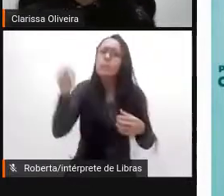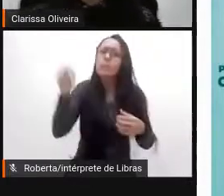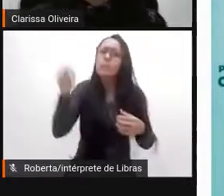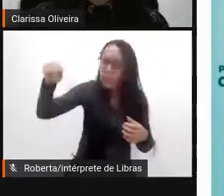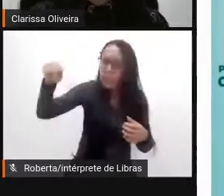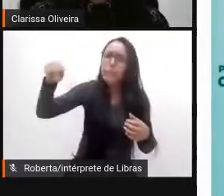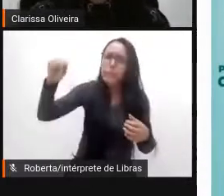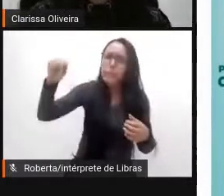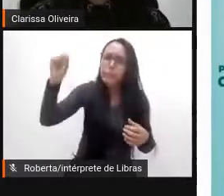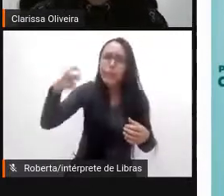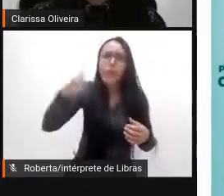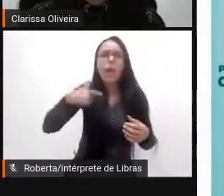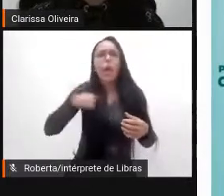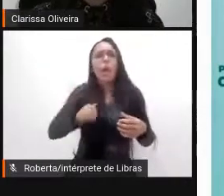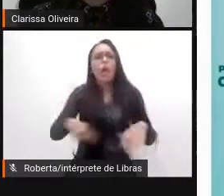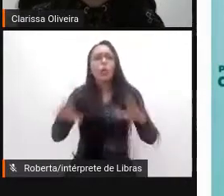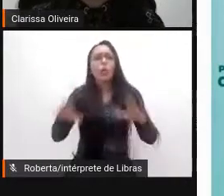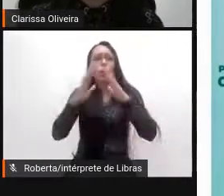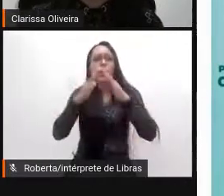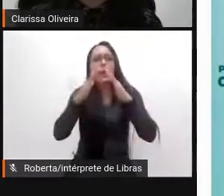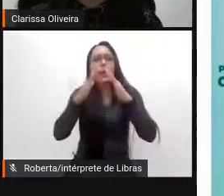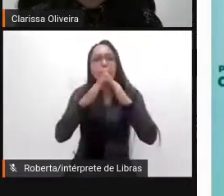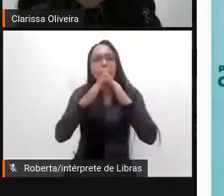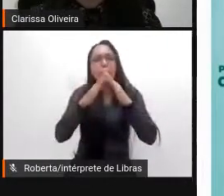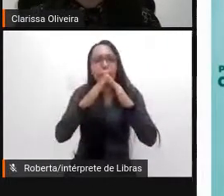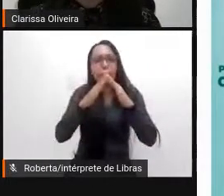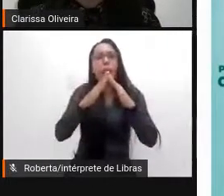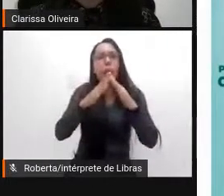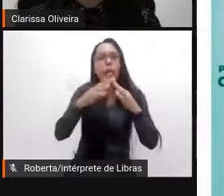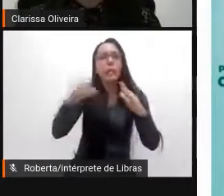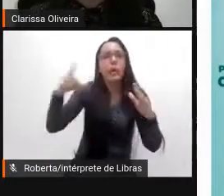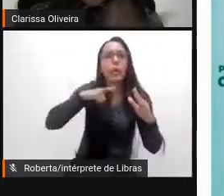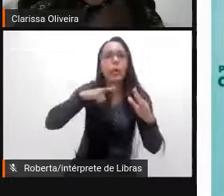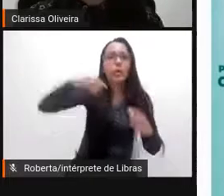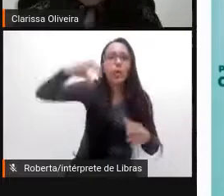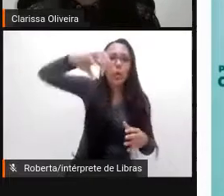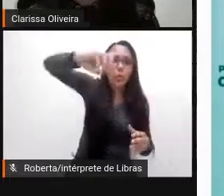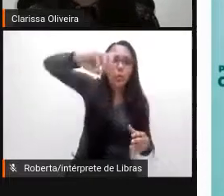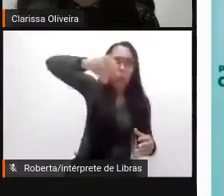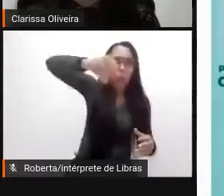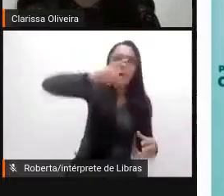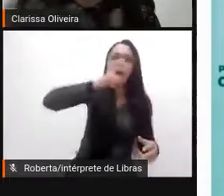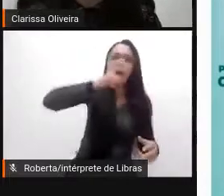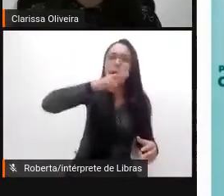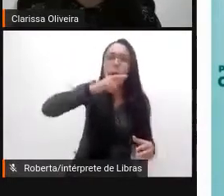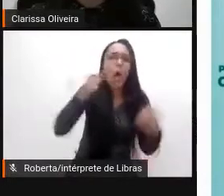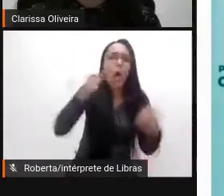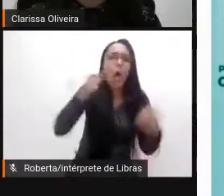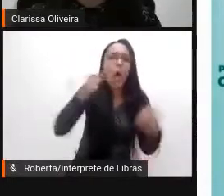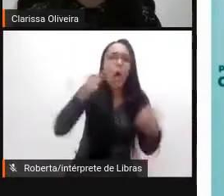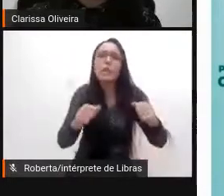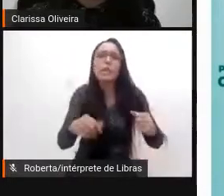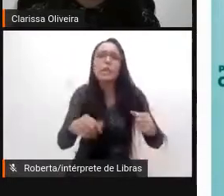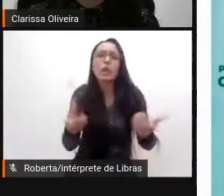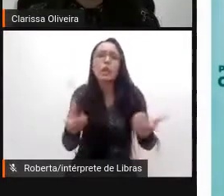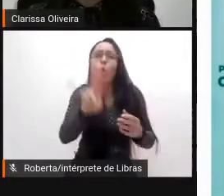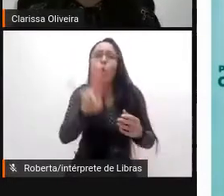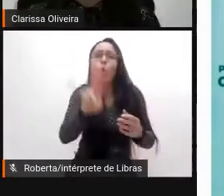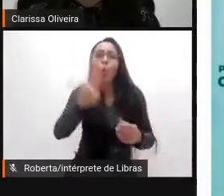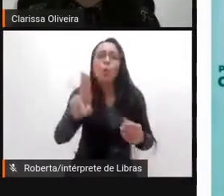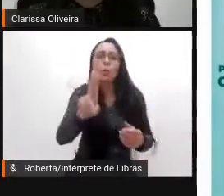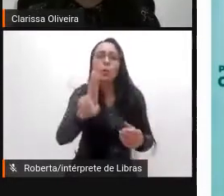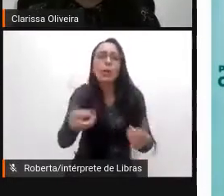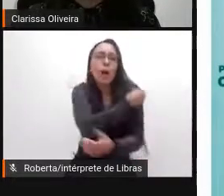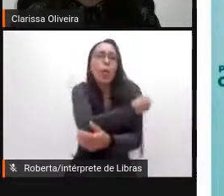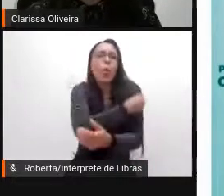aí eu tenho acesso a uma pia com torneira, com água disponível, eu não preciso ficar o tempo todo utilizando o álcool gel, o